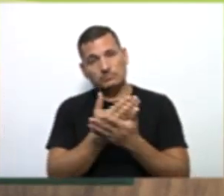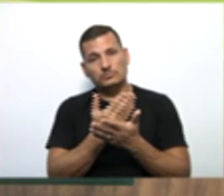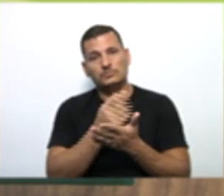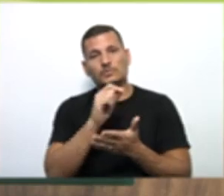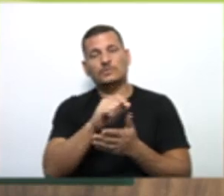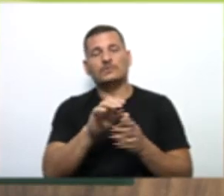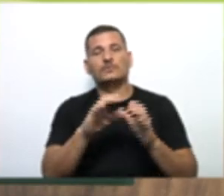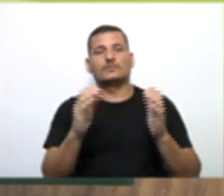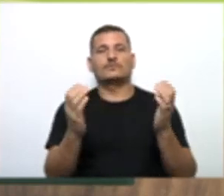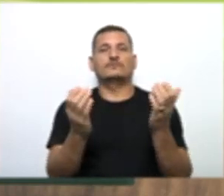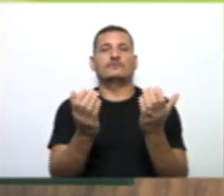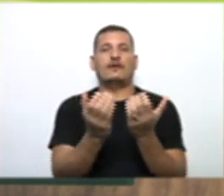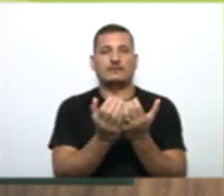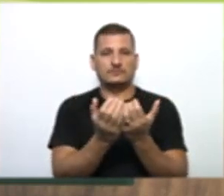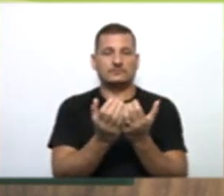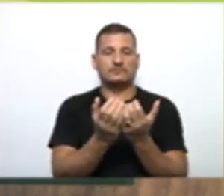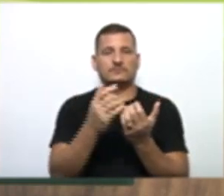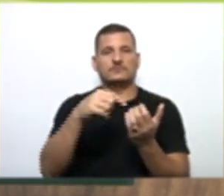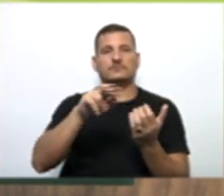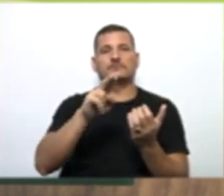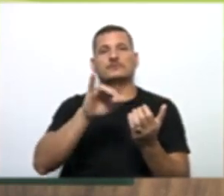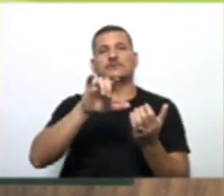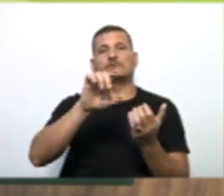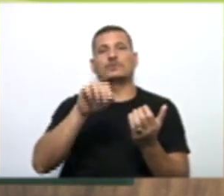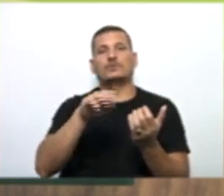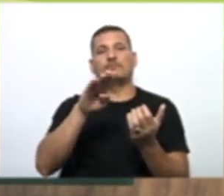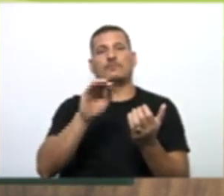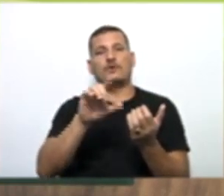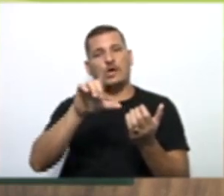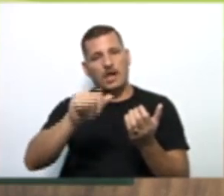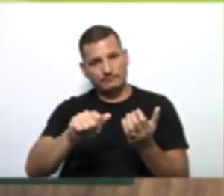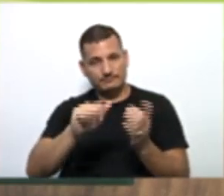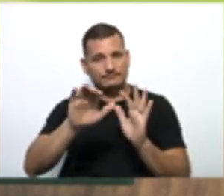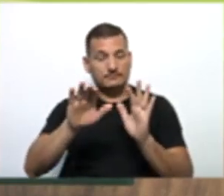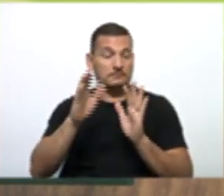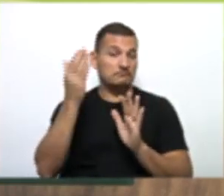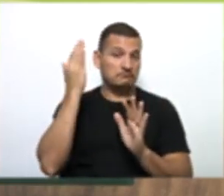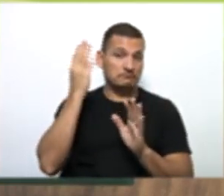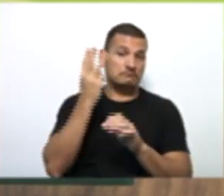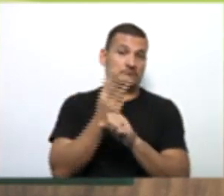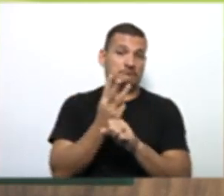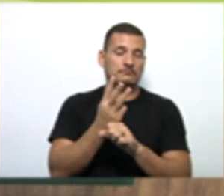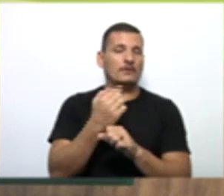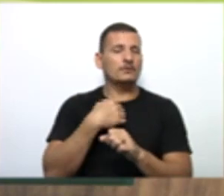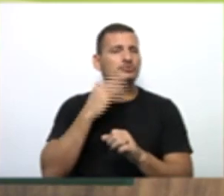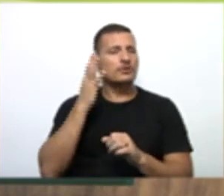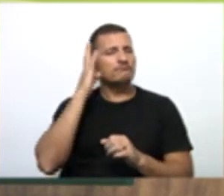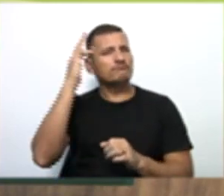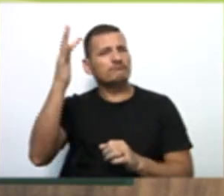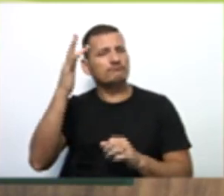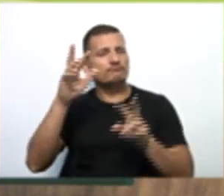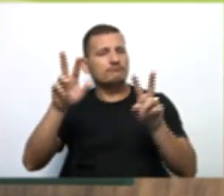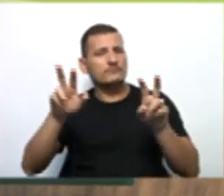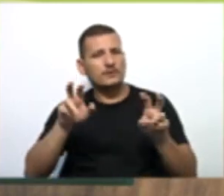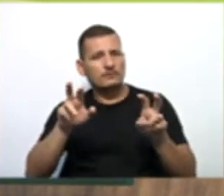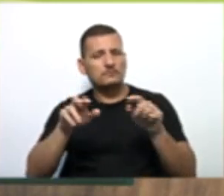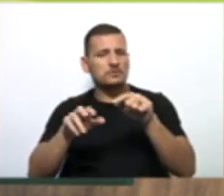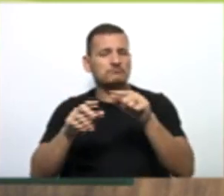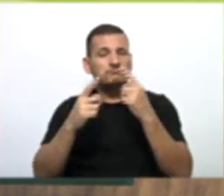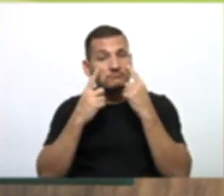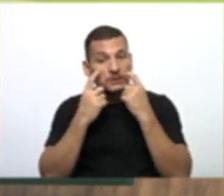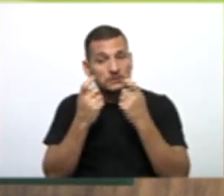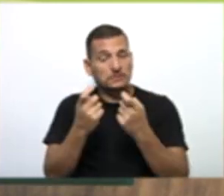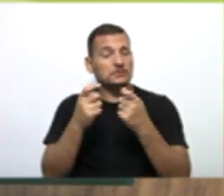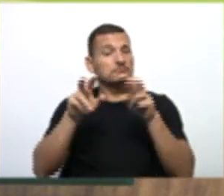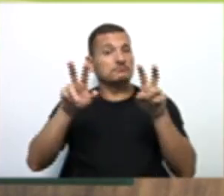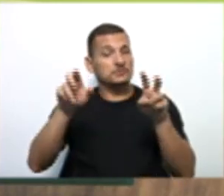quilombolas. Há 3 anos atrás, quando eu não estudava esse tema, eu já imaginava, né, esse tema, já achava esse tema